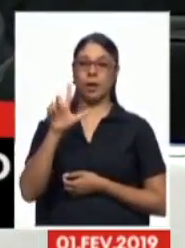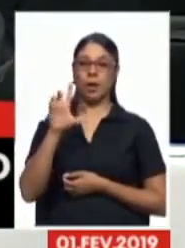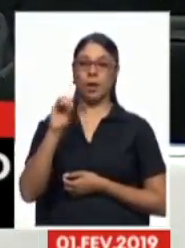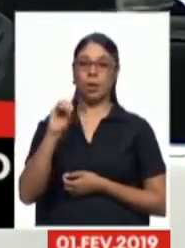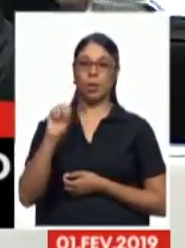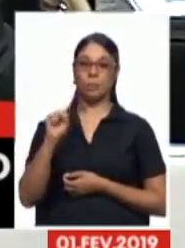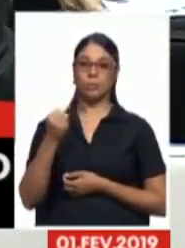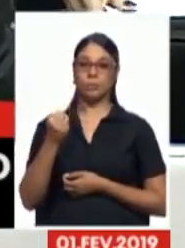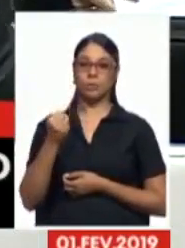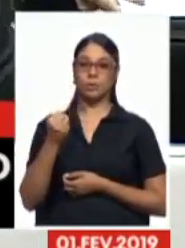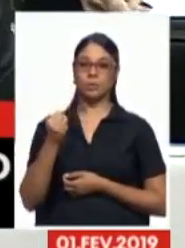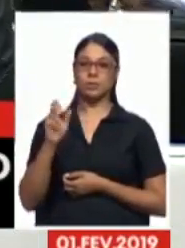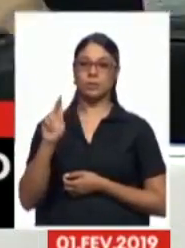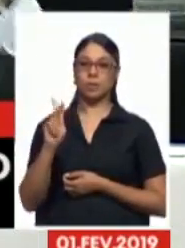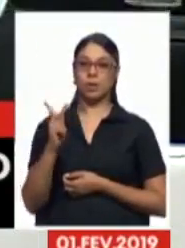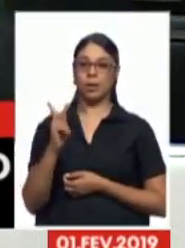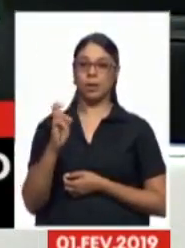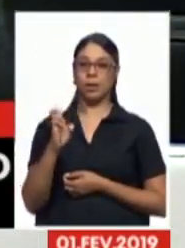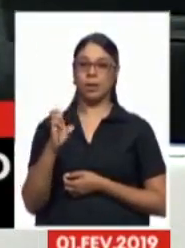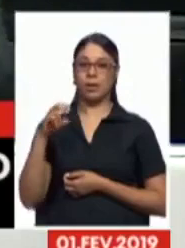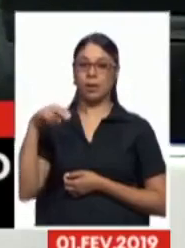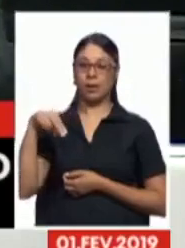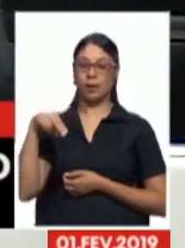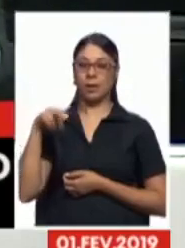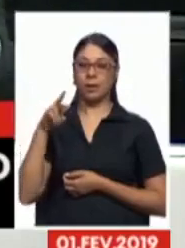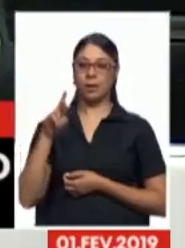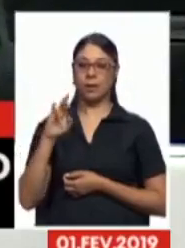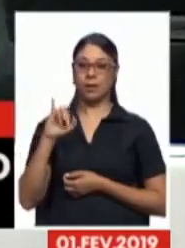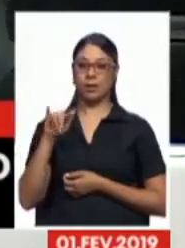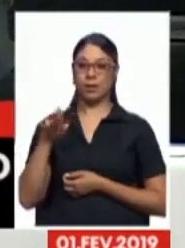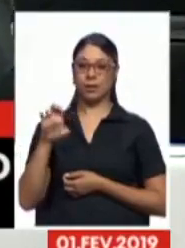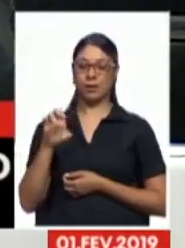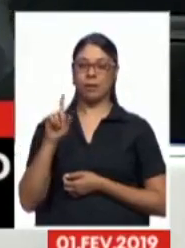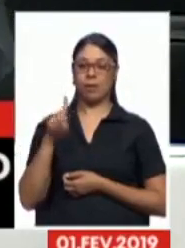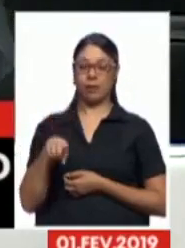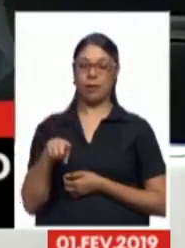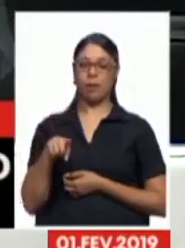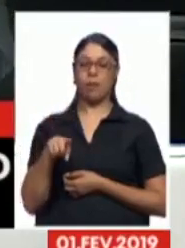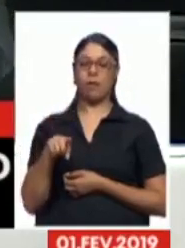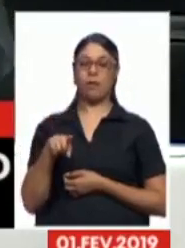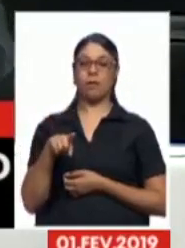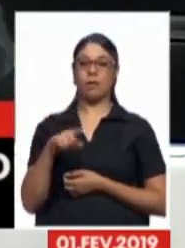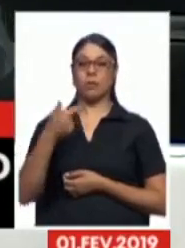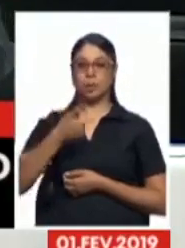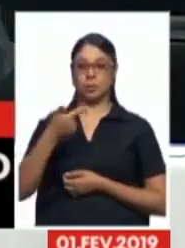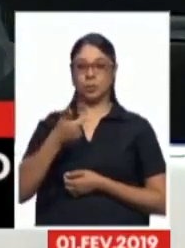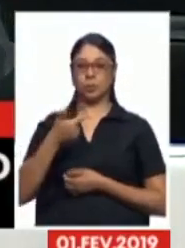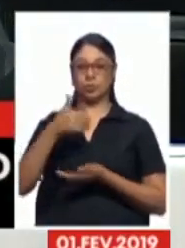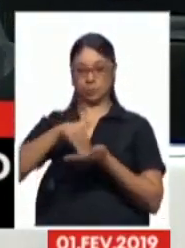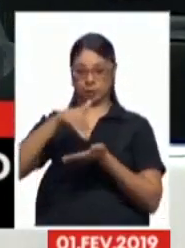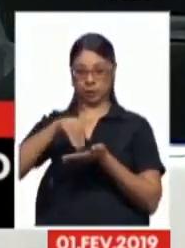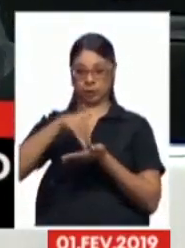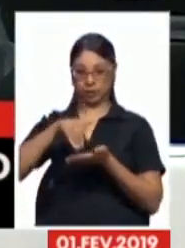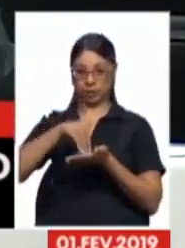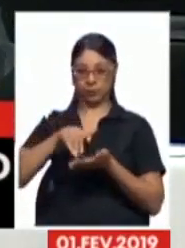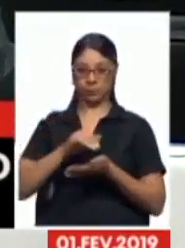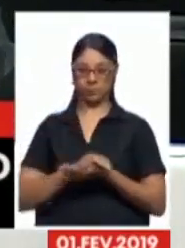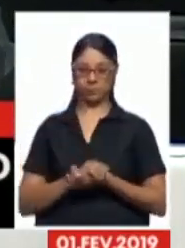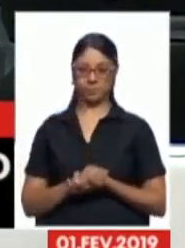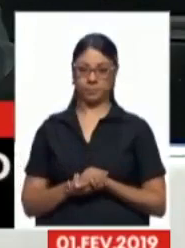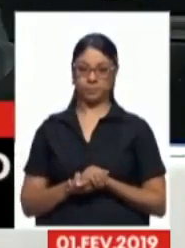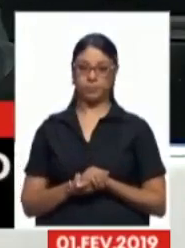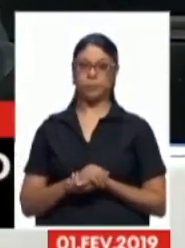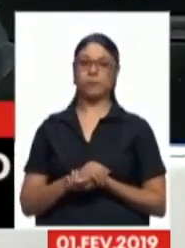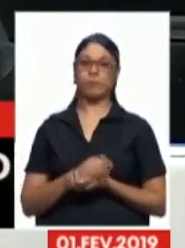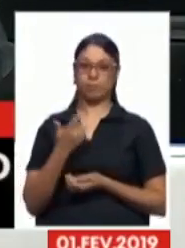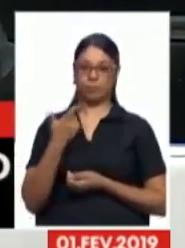para o cargo de segundo secretário. Então, primeira chamada em votação, né? O nome do deputado